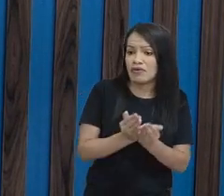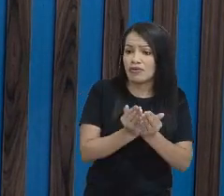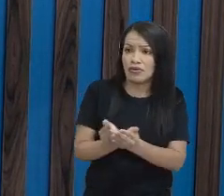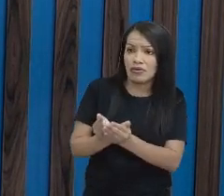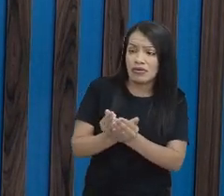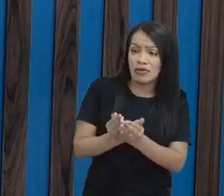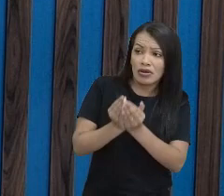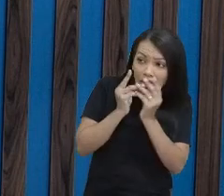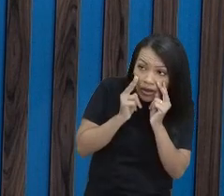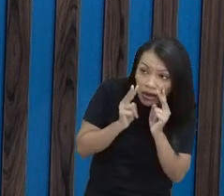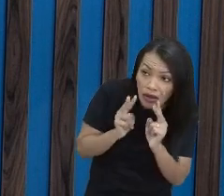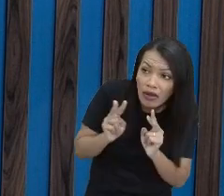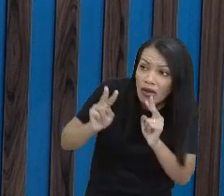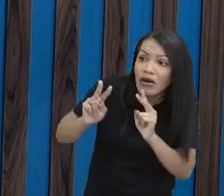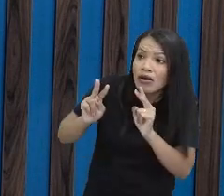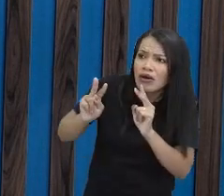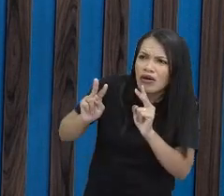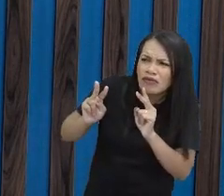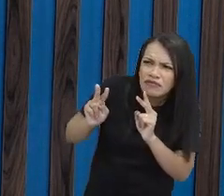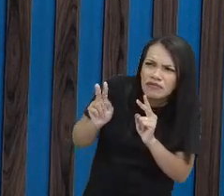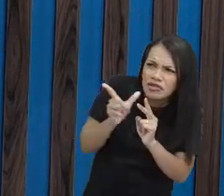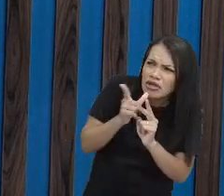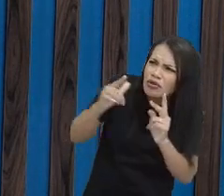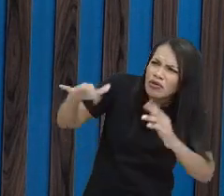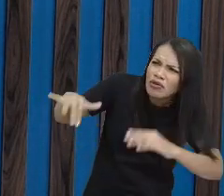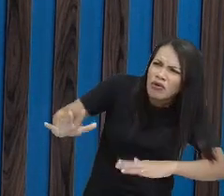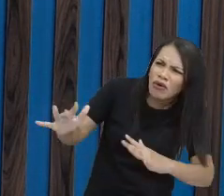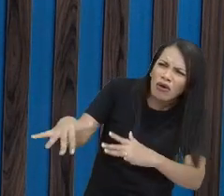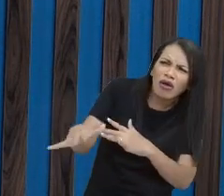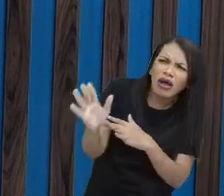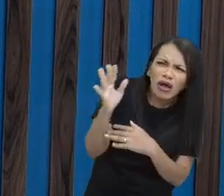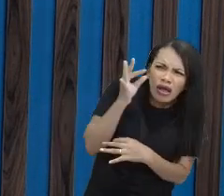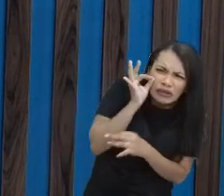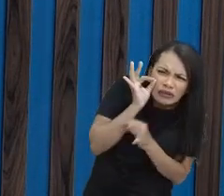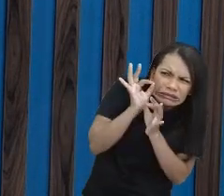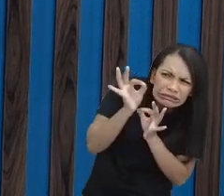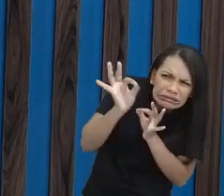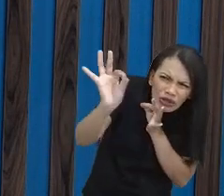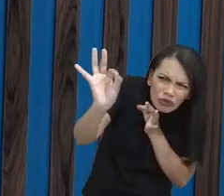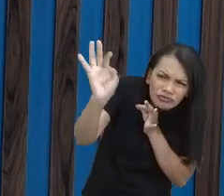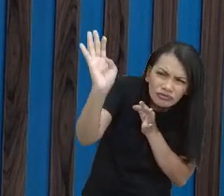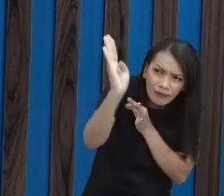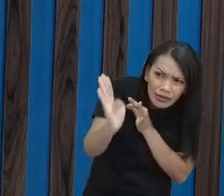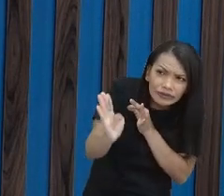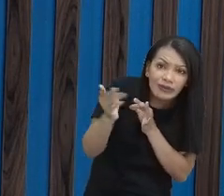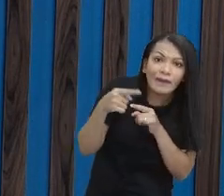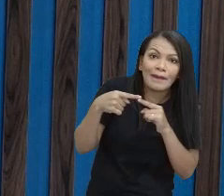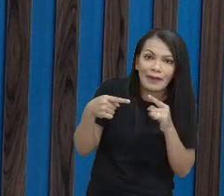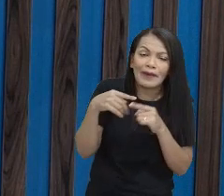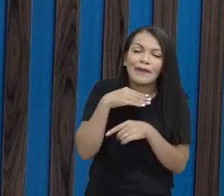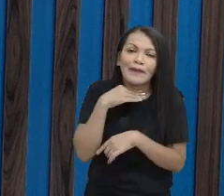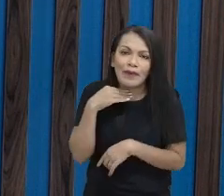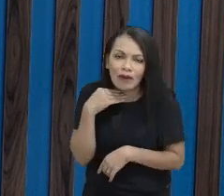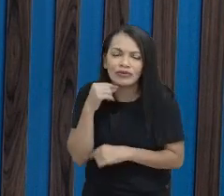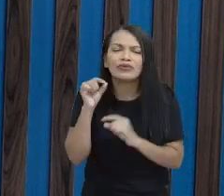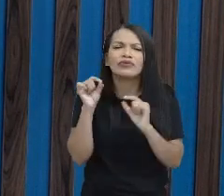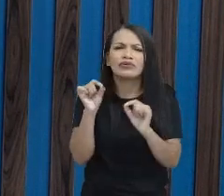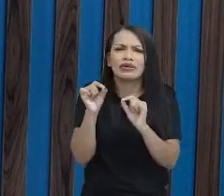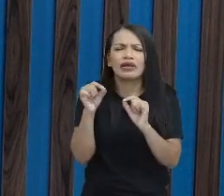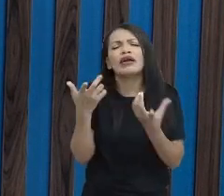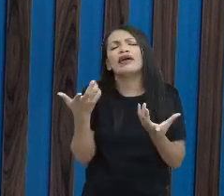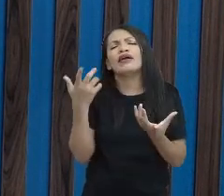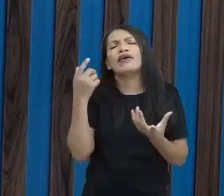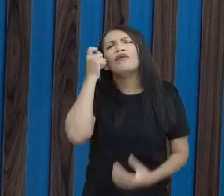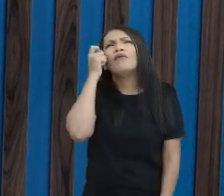Ou seja, ele, né? Então, vocês podem ver que é um poema que canta a saudade da pátria, que canta